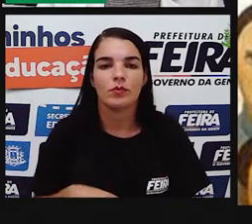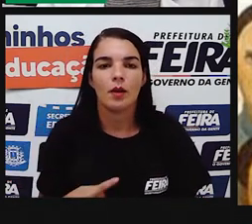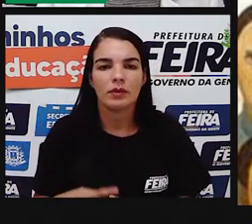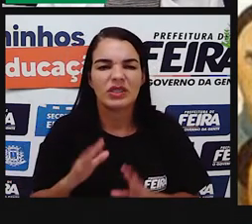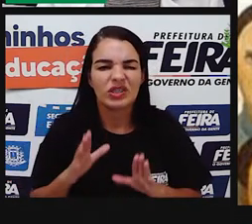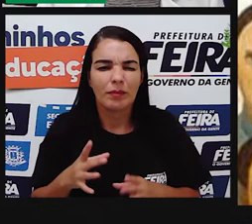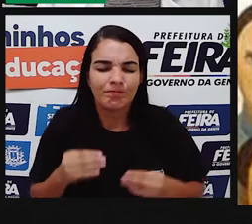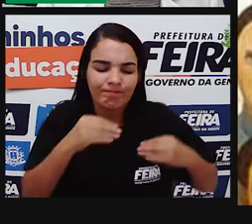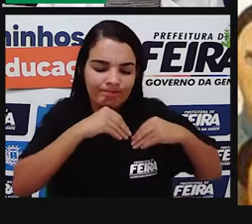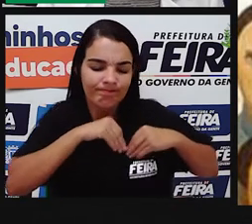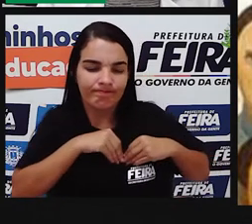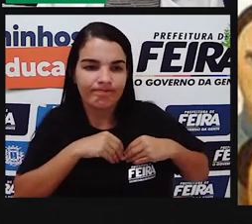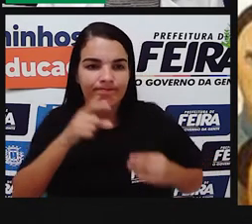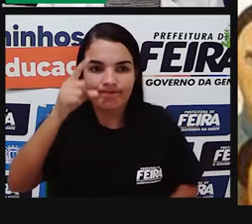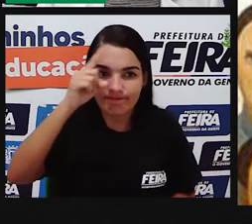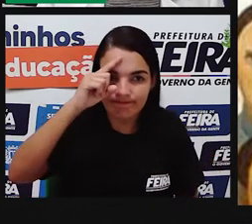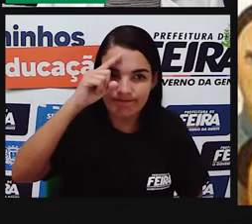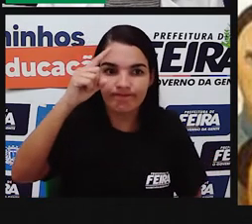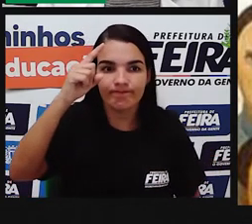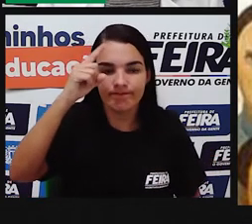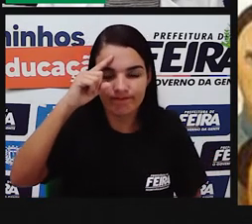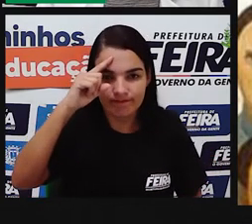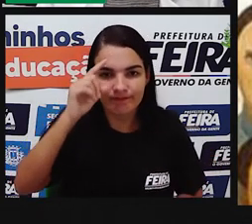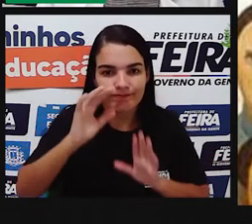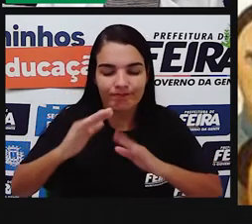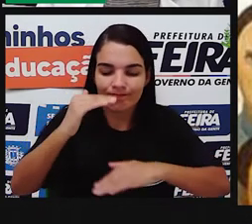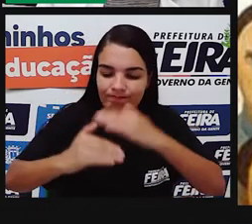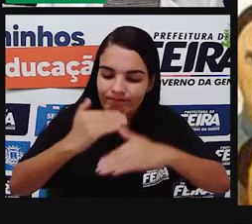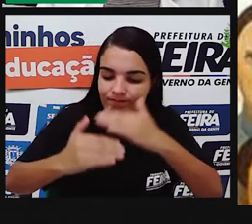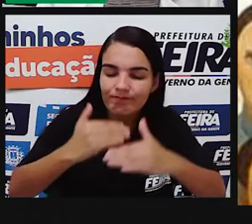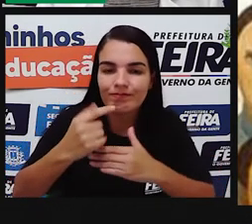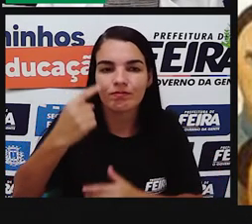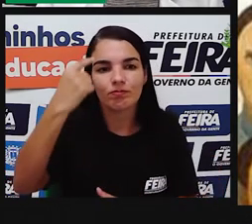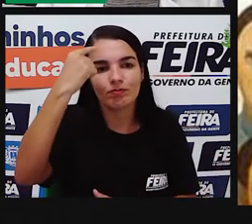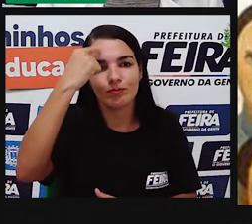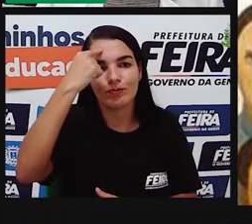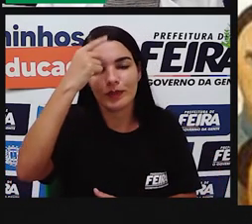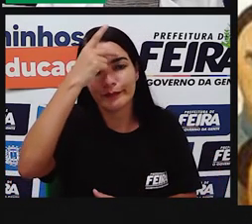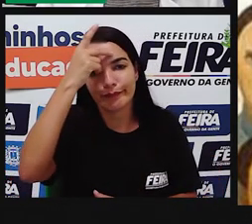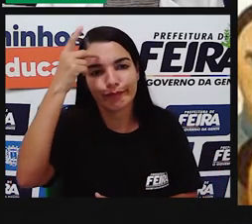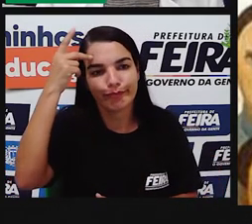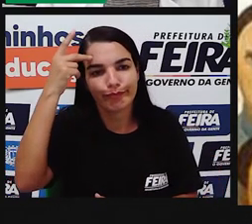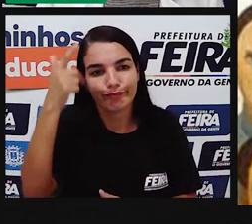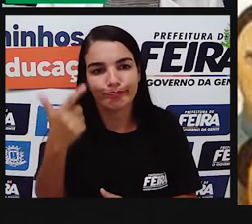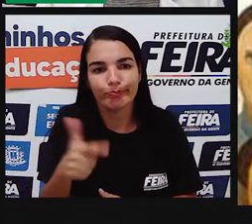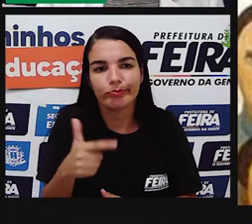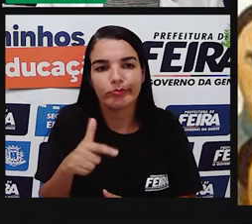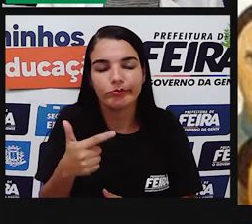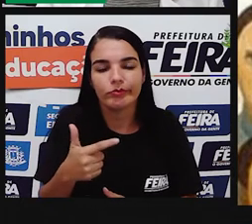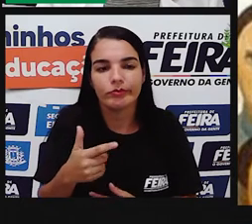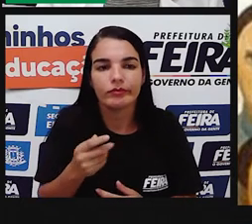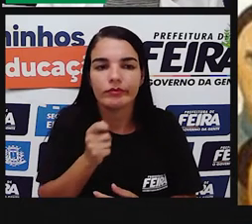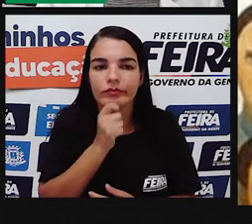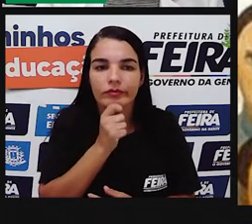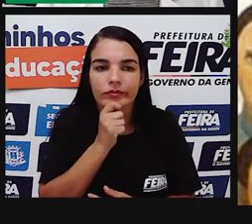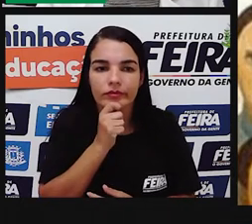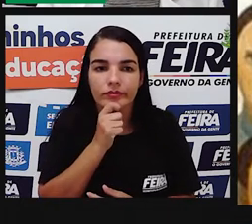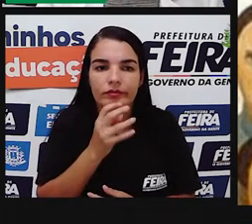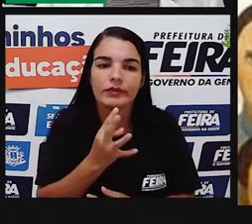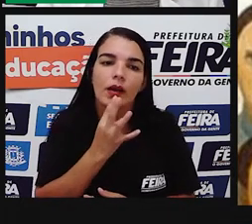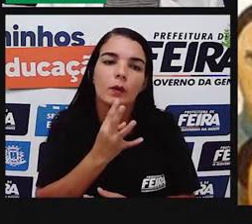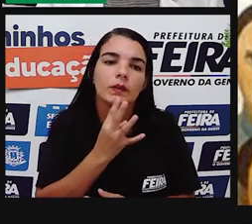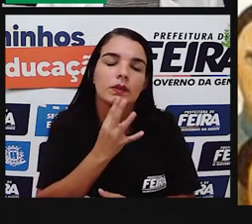está no nosso dia a dia, na prática de pessoas, não é? Que são, vamos dizer